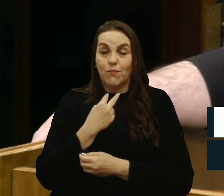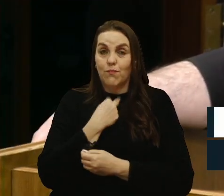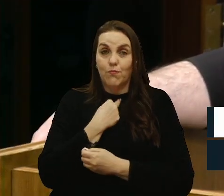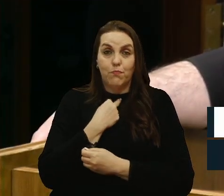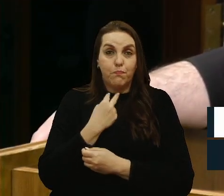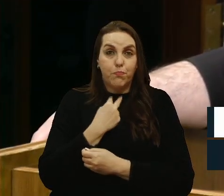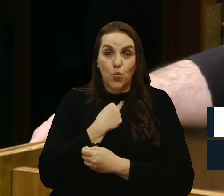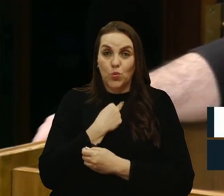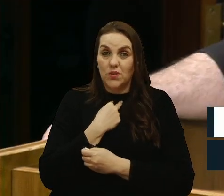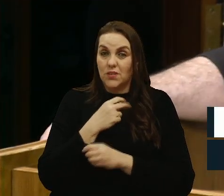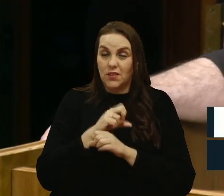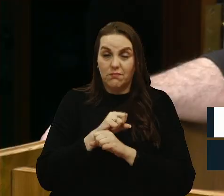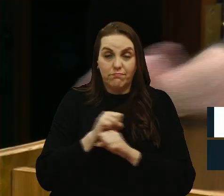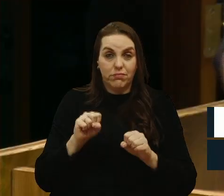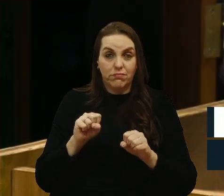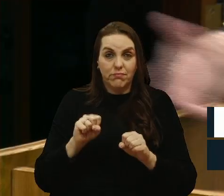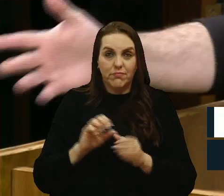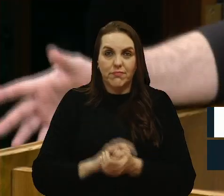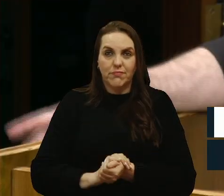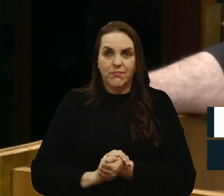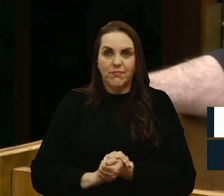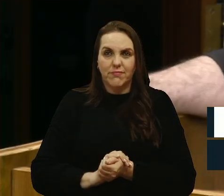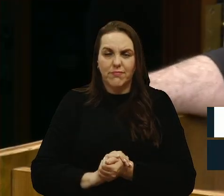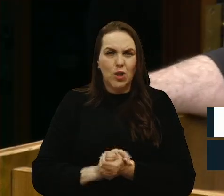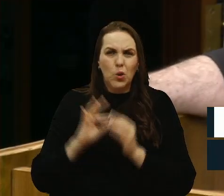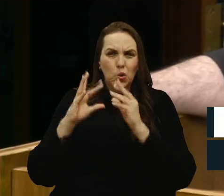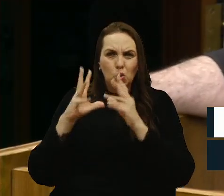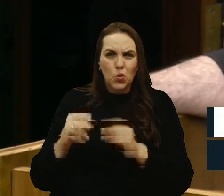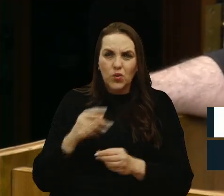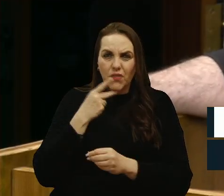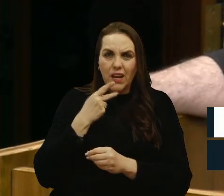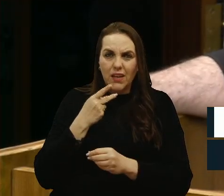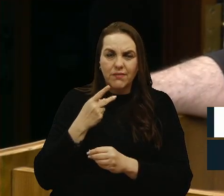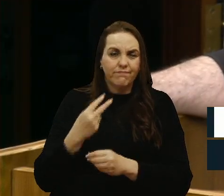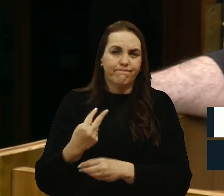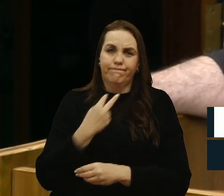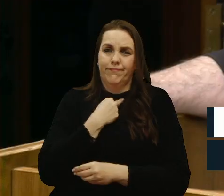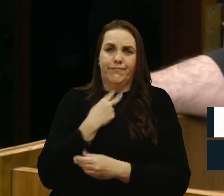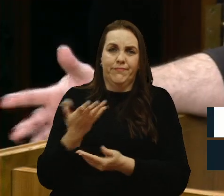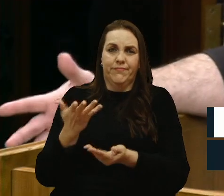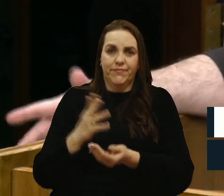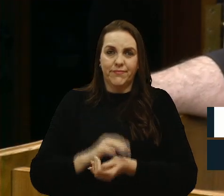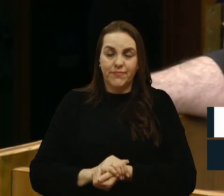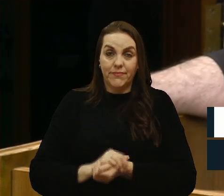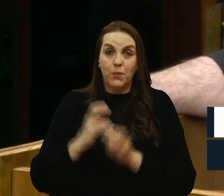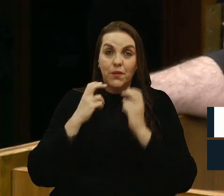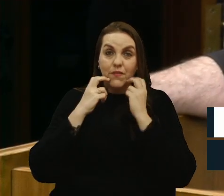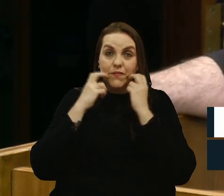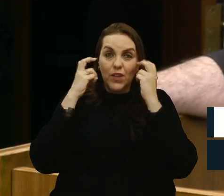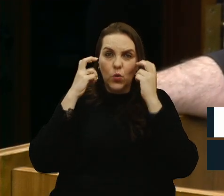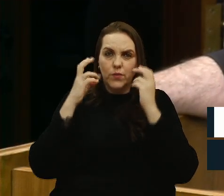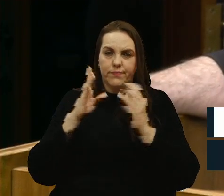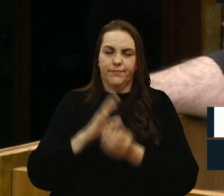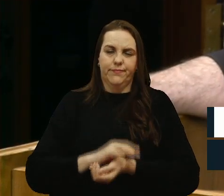é possível. Tudo isso que eu falei não é possível. É uma vergonha.